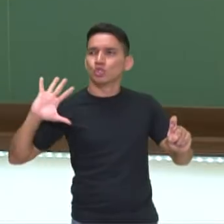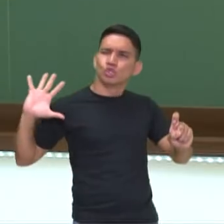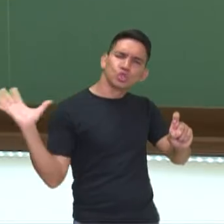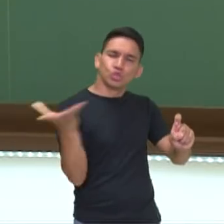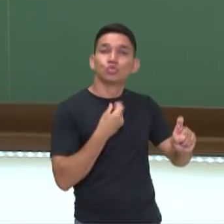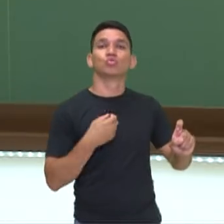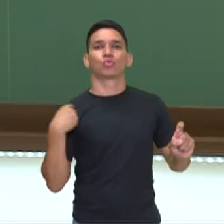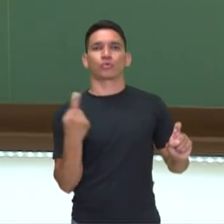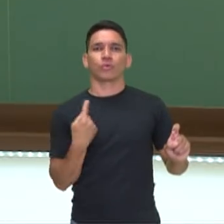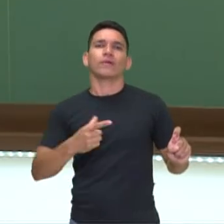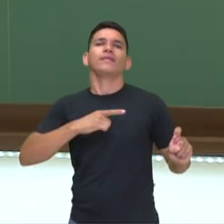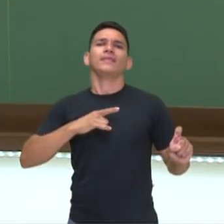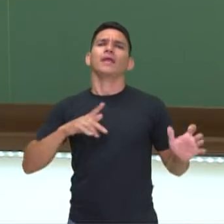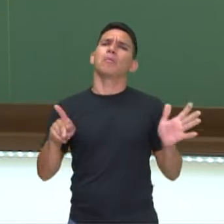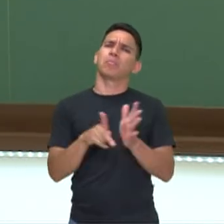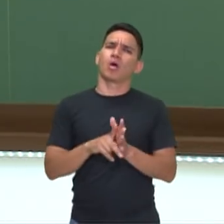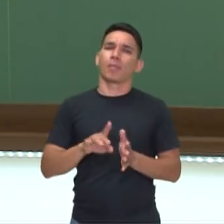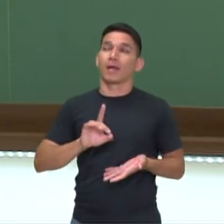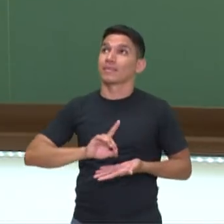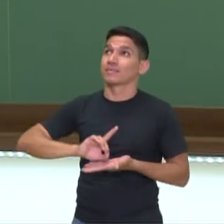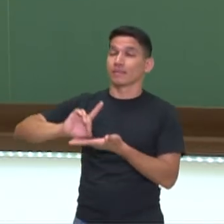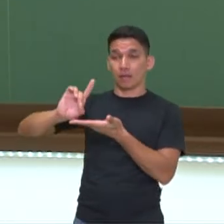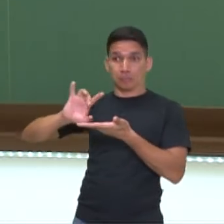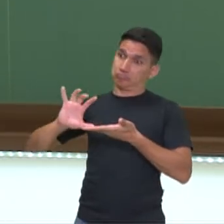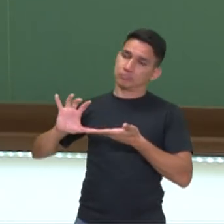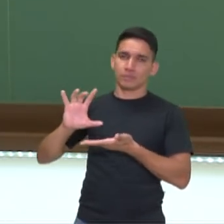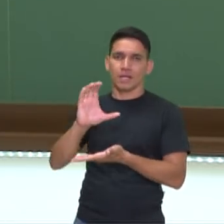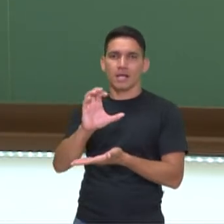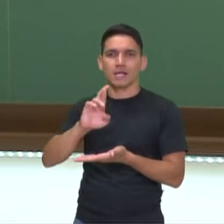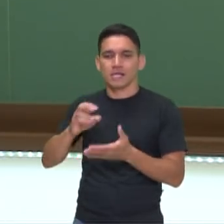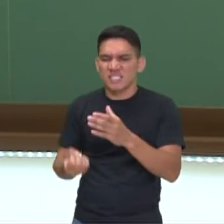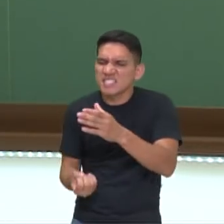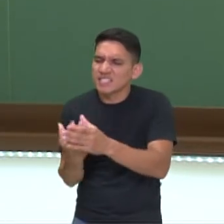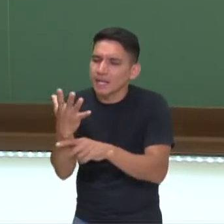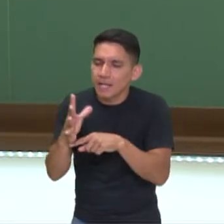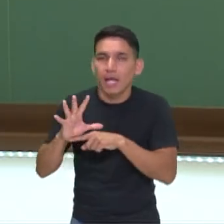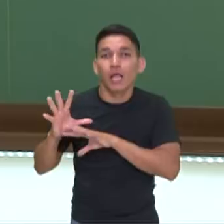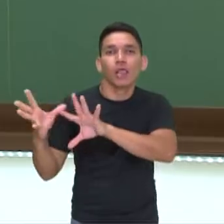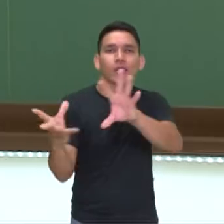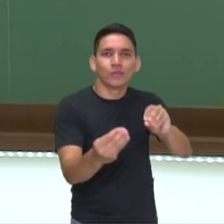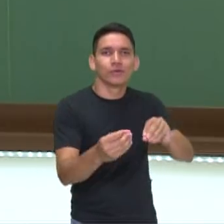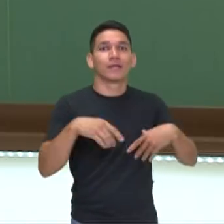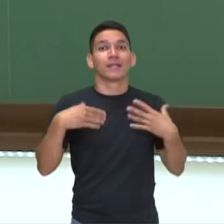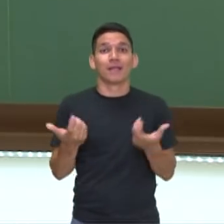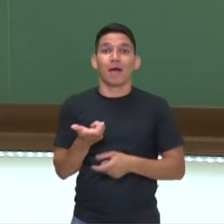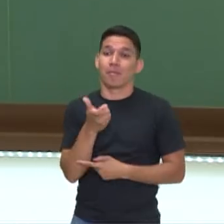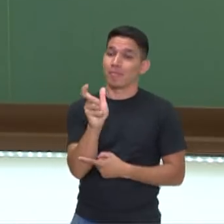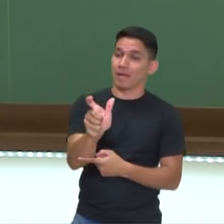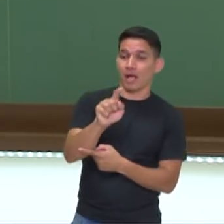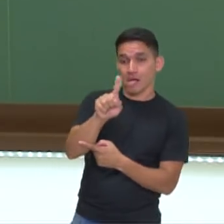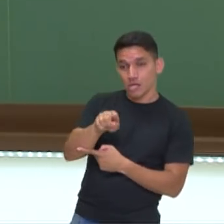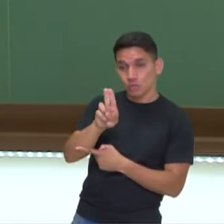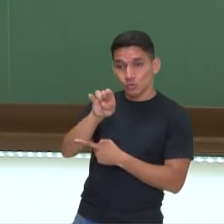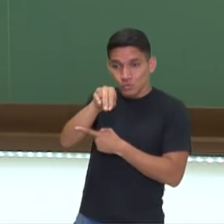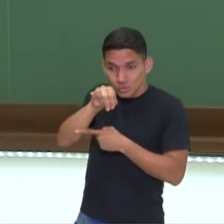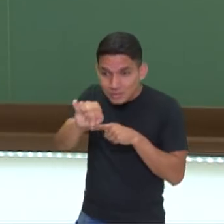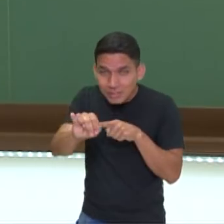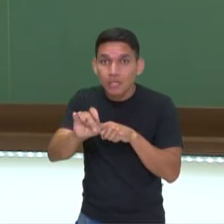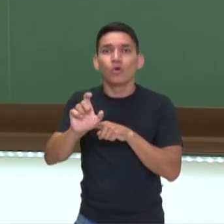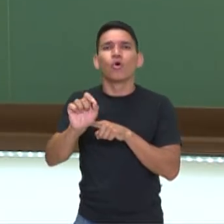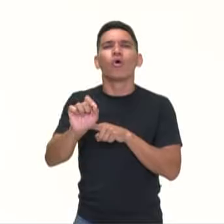seja, o Criador está em tudo e tudo está no Criador. E a palavra Zuni para isso, para esse Criador